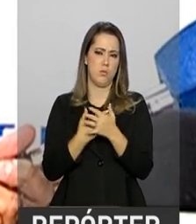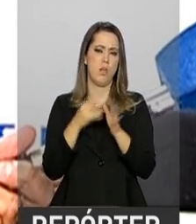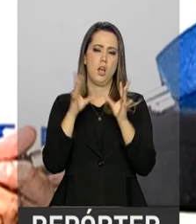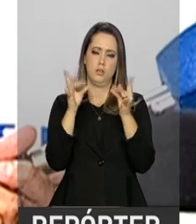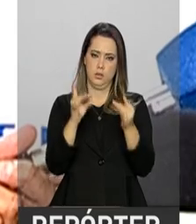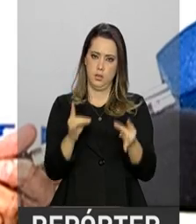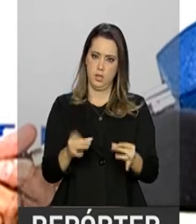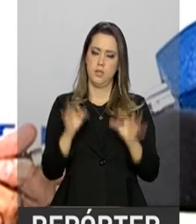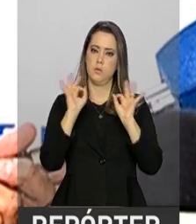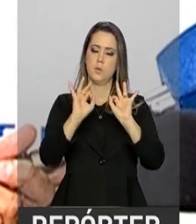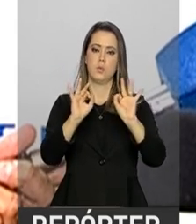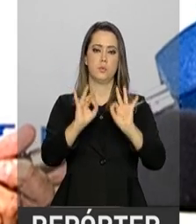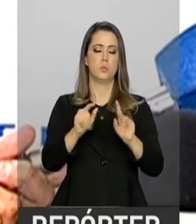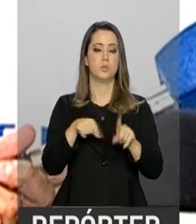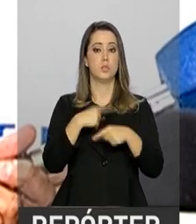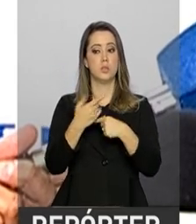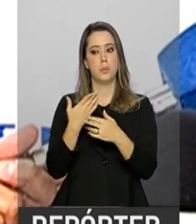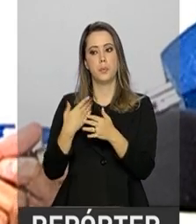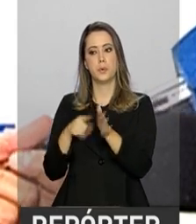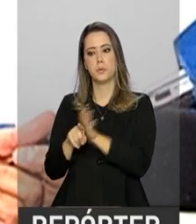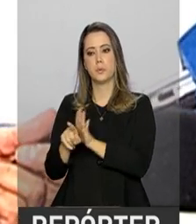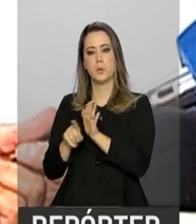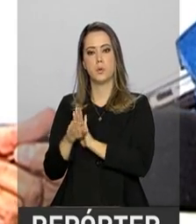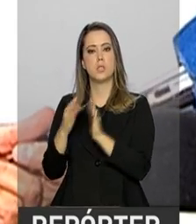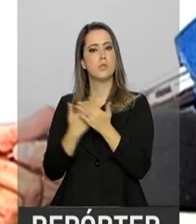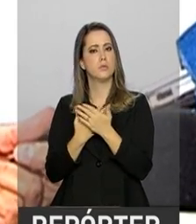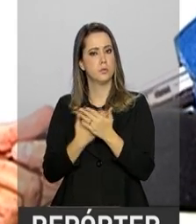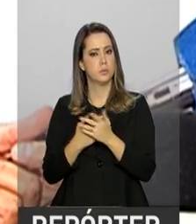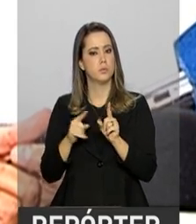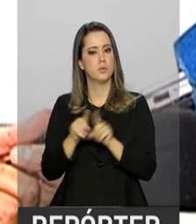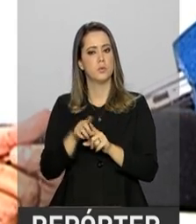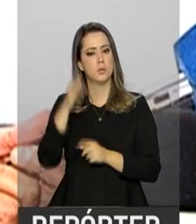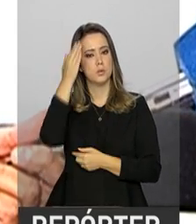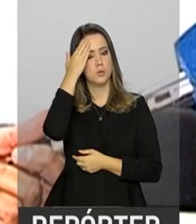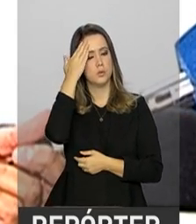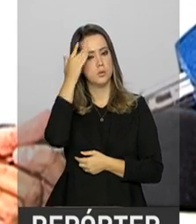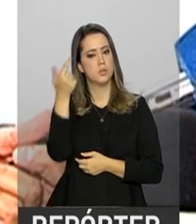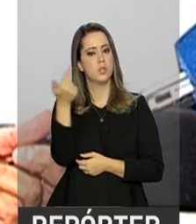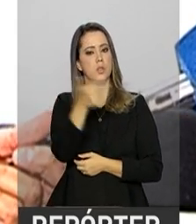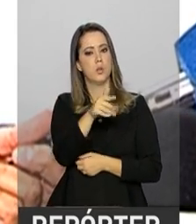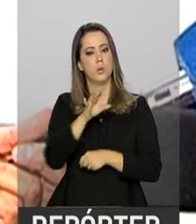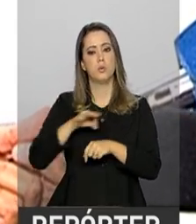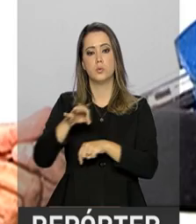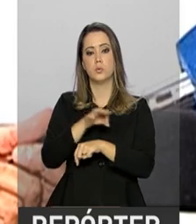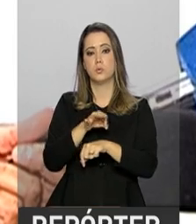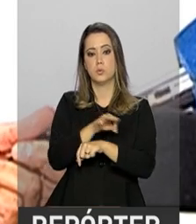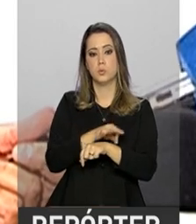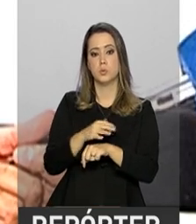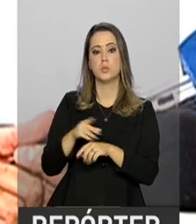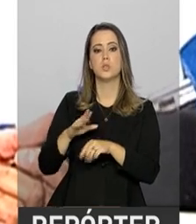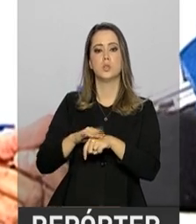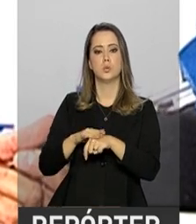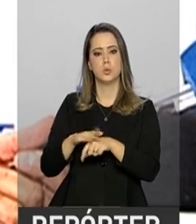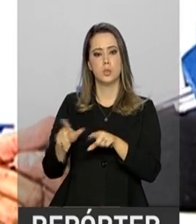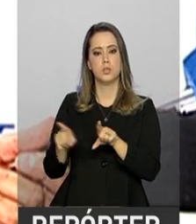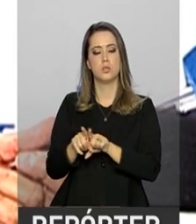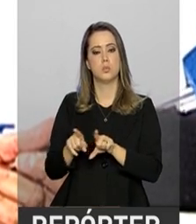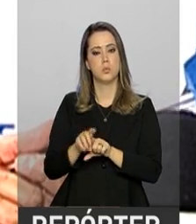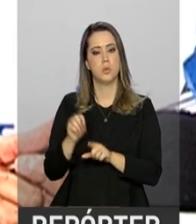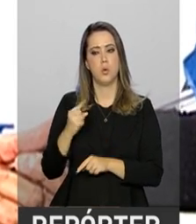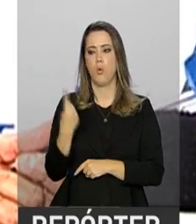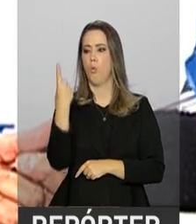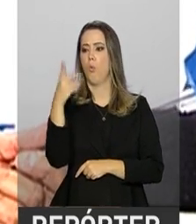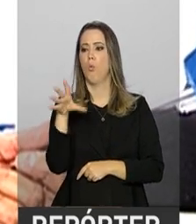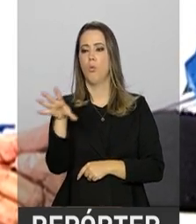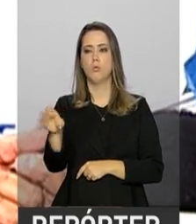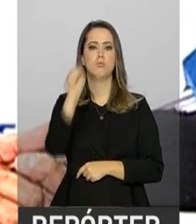saber fazer uma análise uma busca nas áreas para saber se ele tem outros mosquitos ainda infectados ou se foi um achado